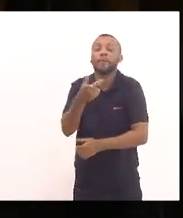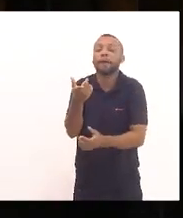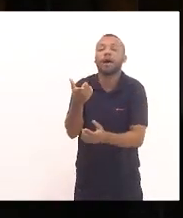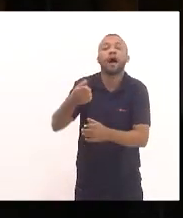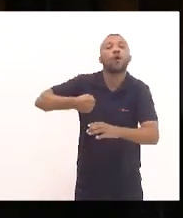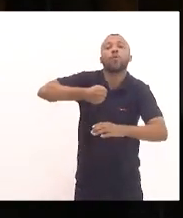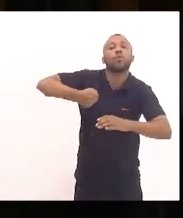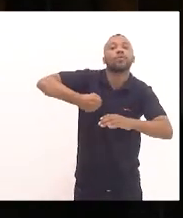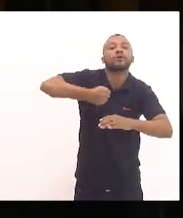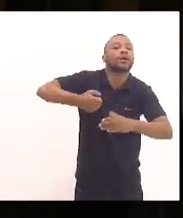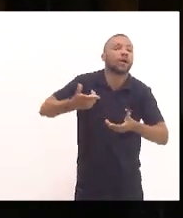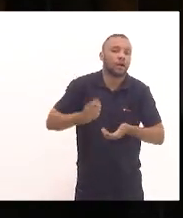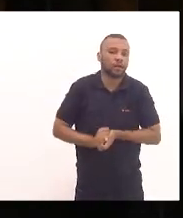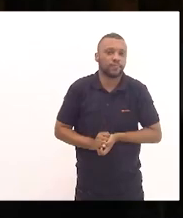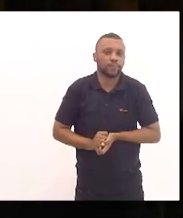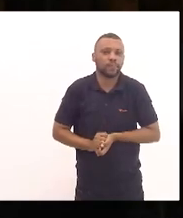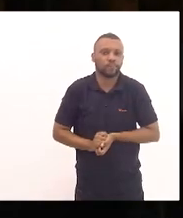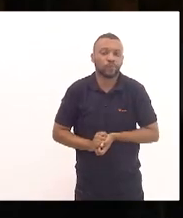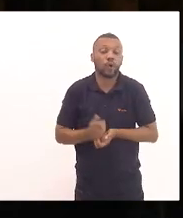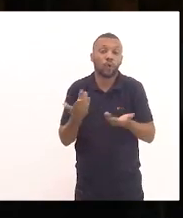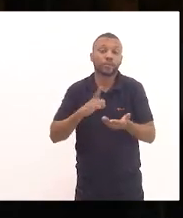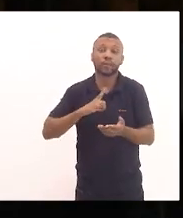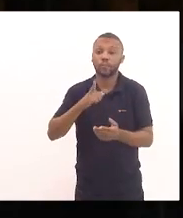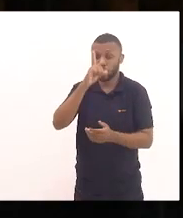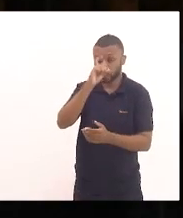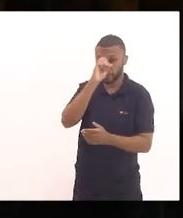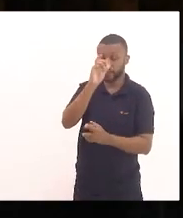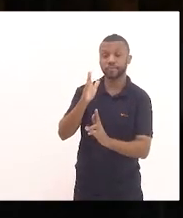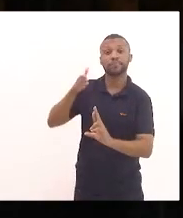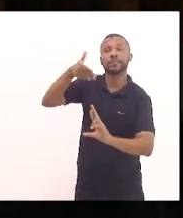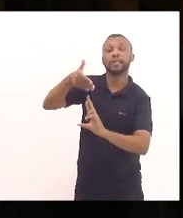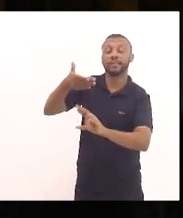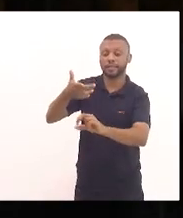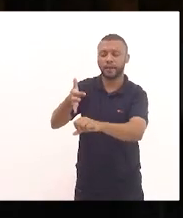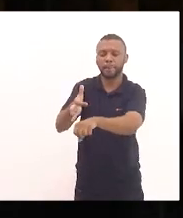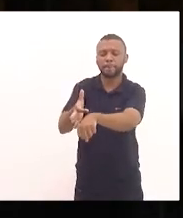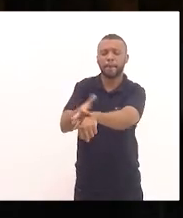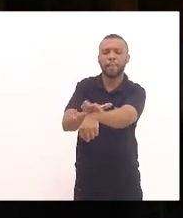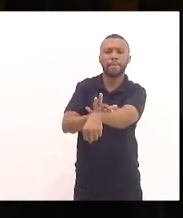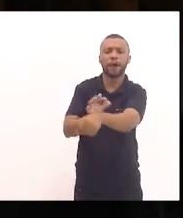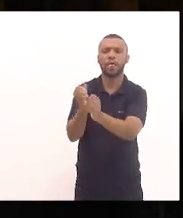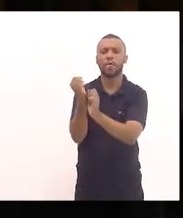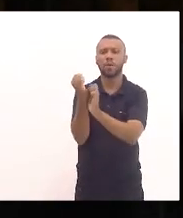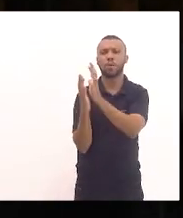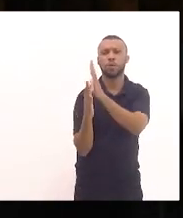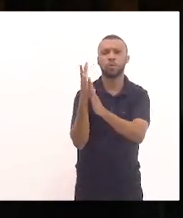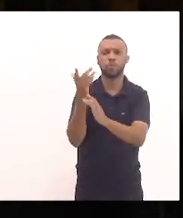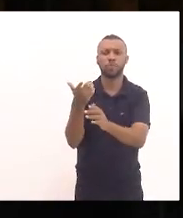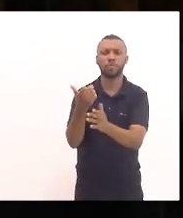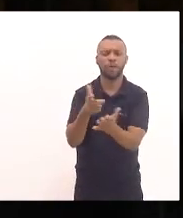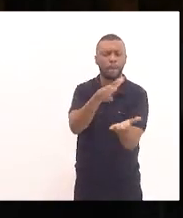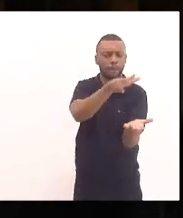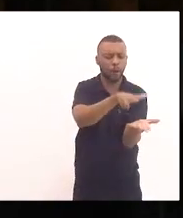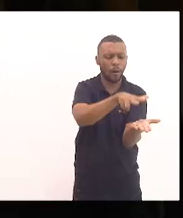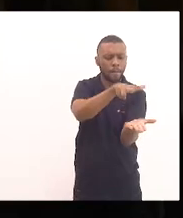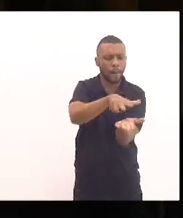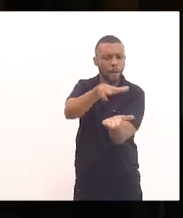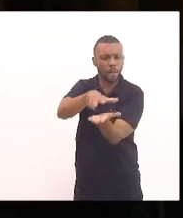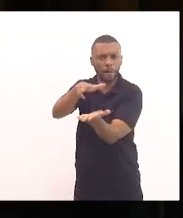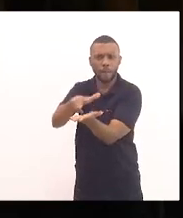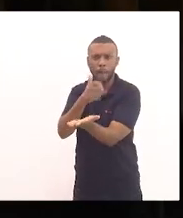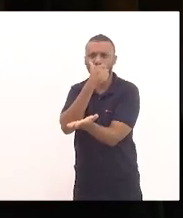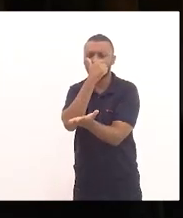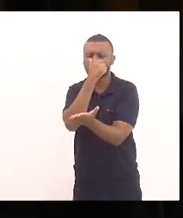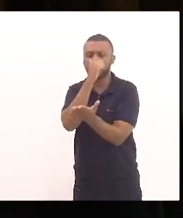hospitais referências em queimaduras no estado do Rio de Janeiro com os seus leitos lotados, porque aumentou